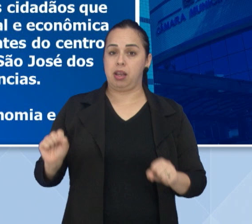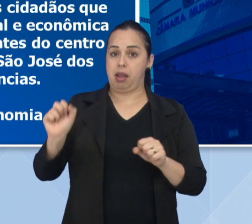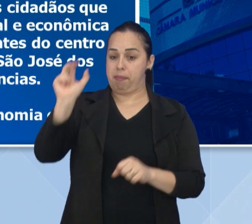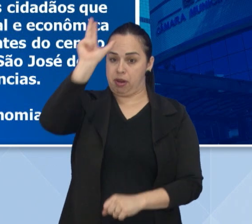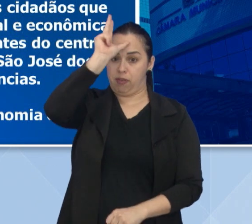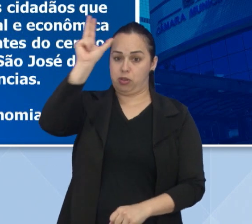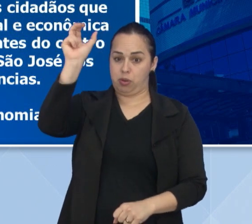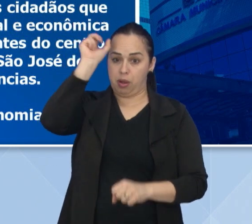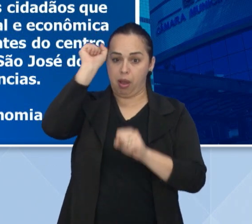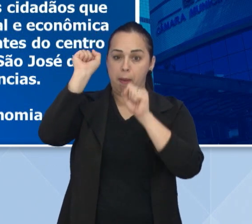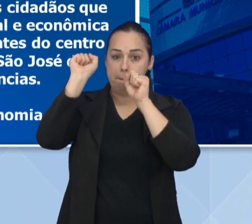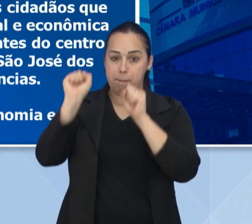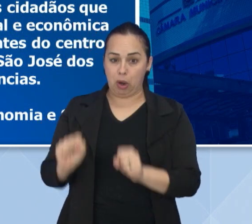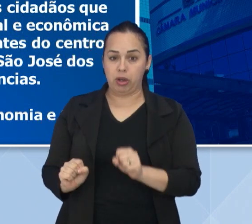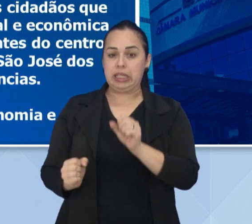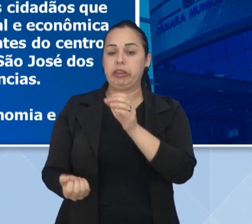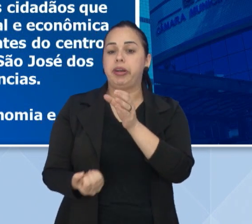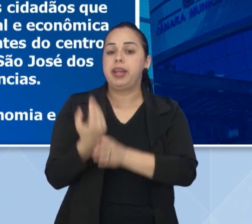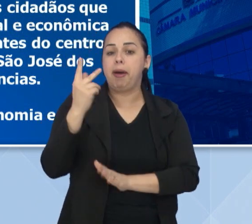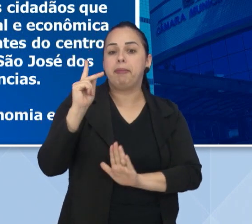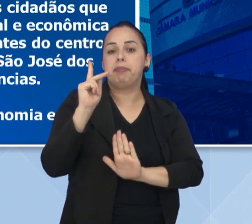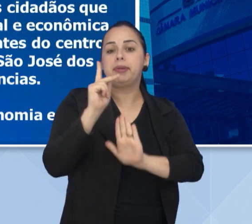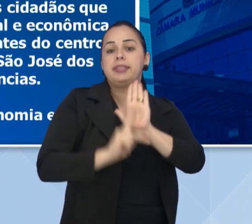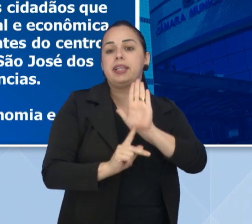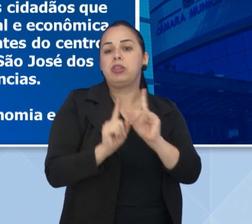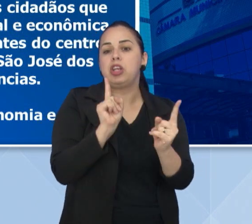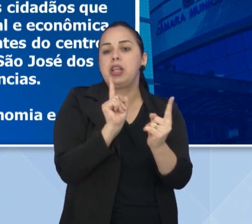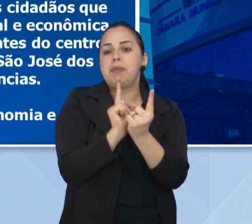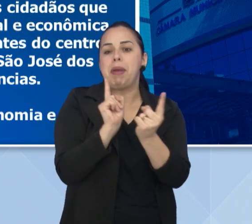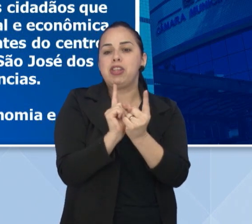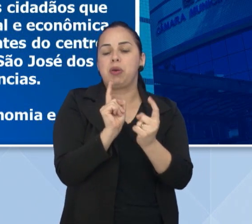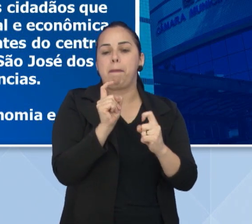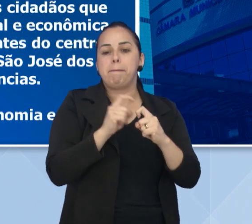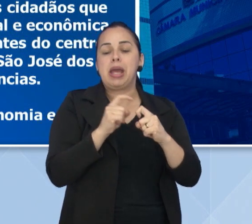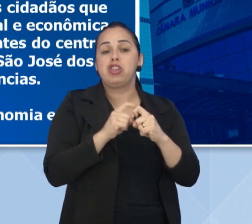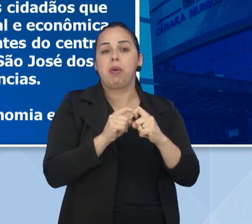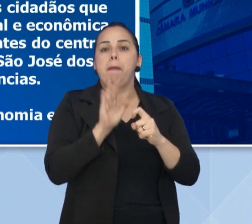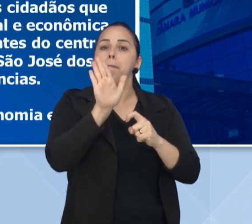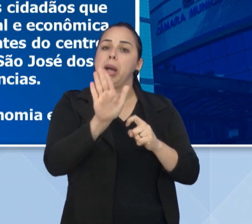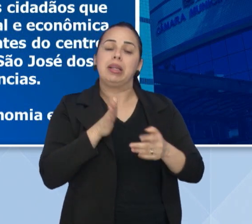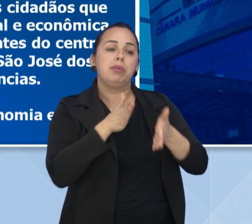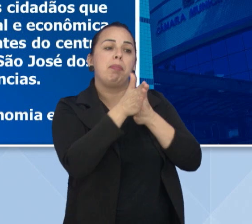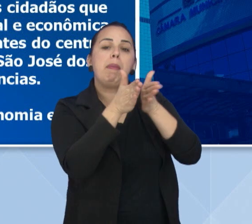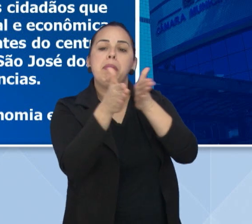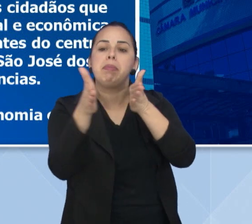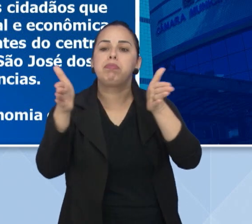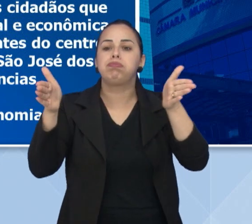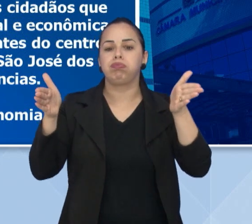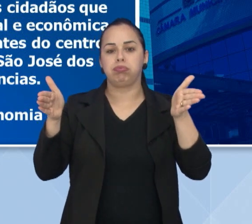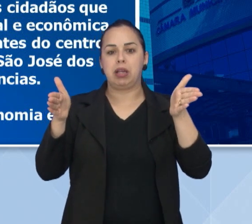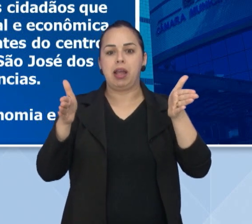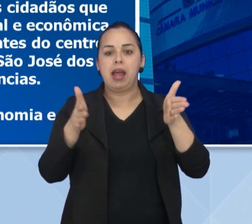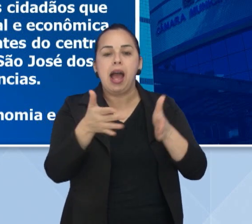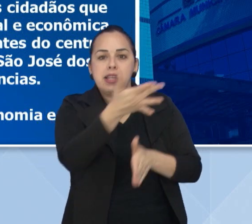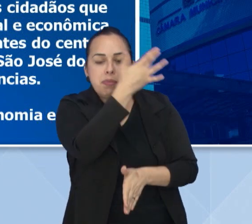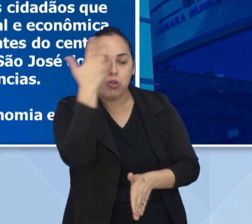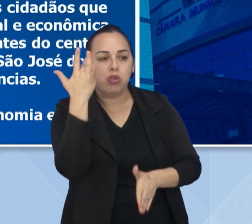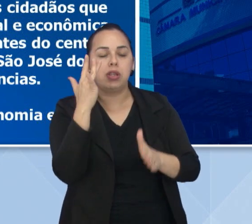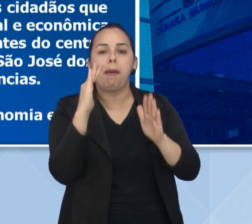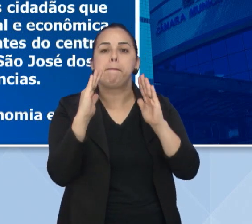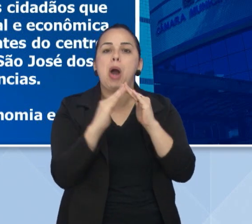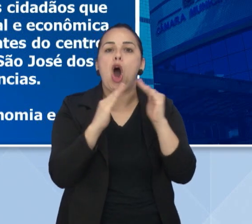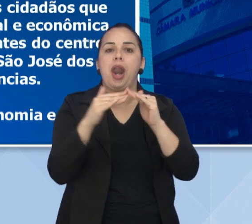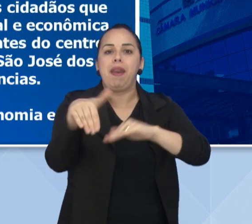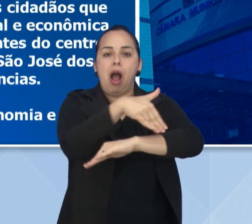Autoriza o Poder Executivo Municipal a instituir o programa de atendimento médico itinerante a pessoas em situação de